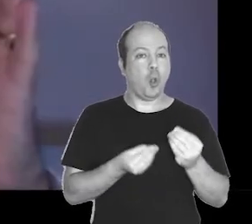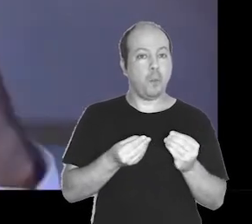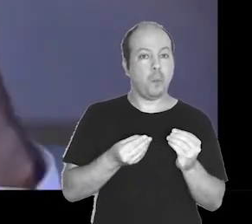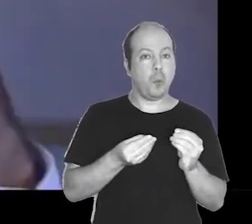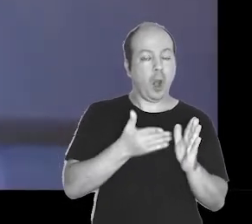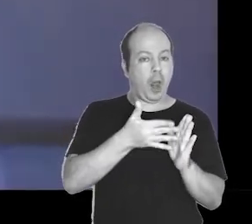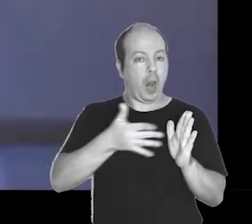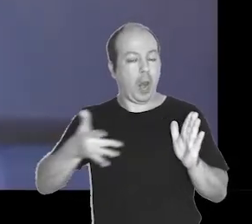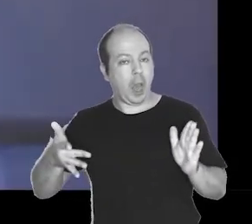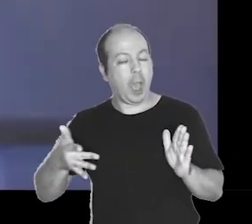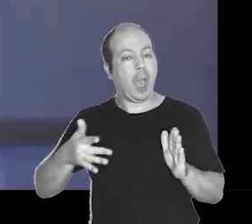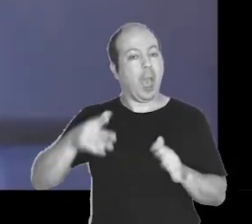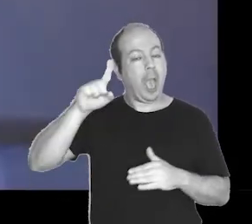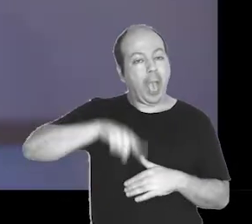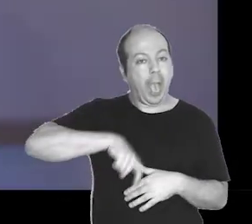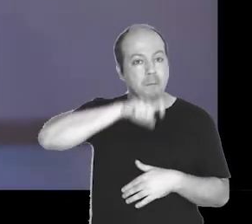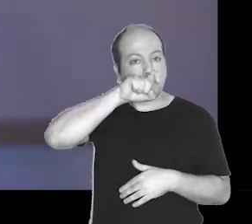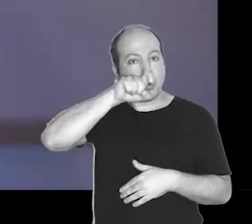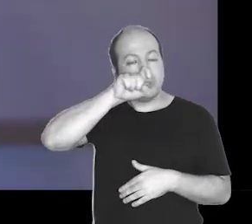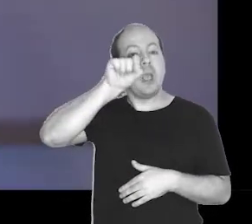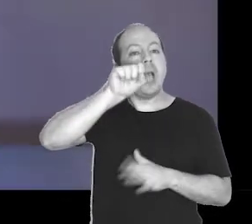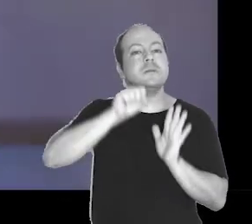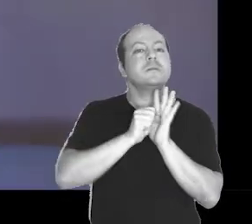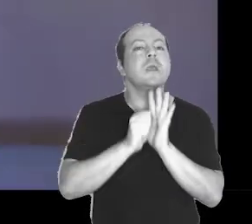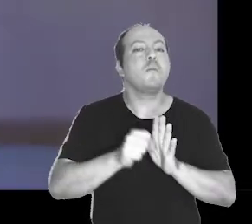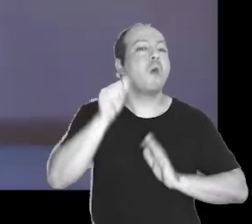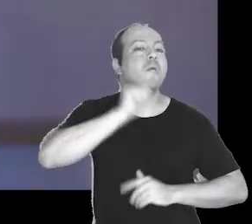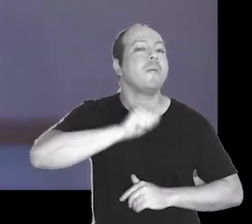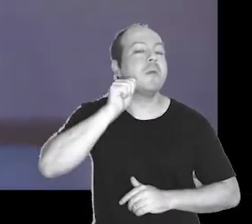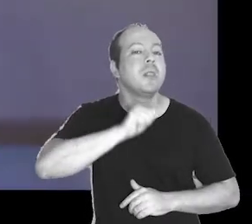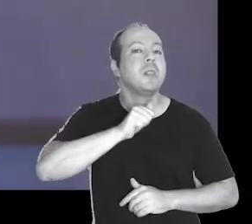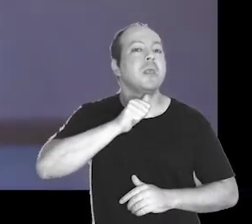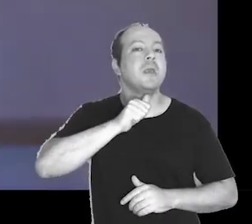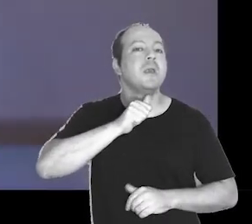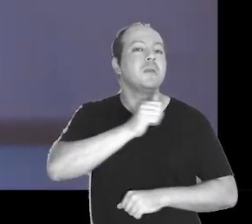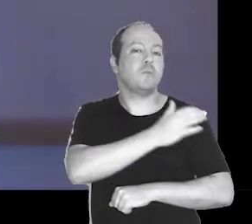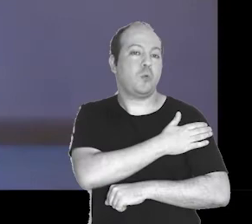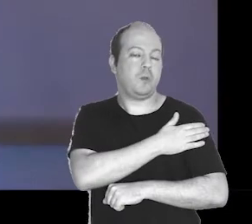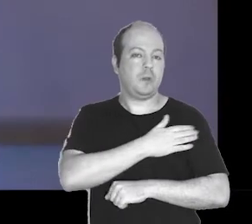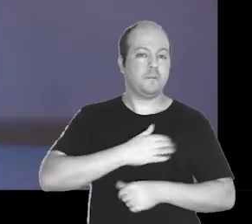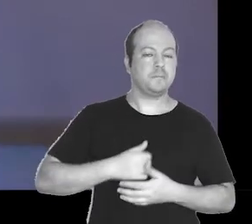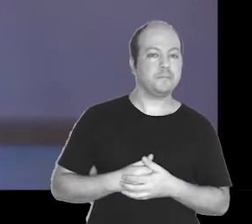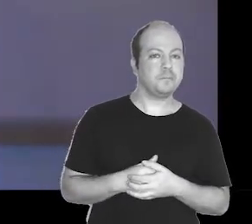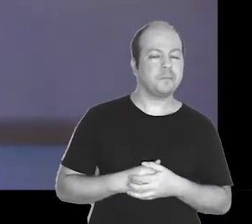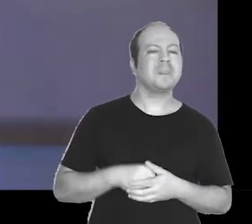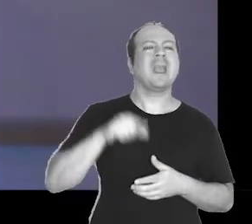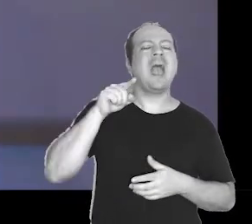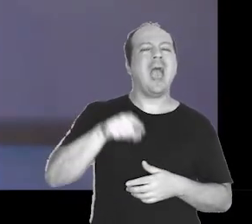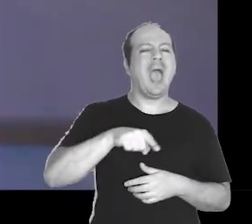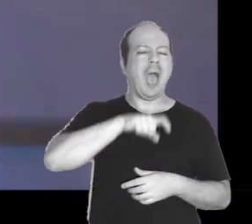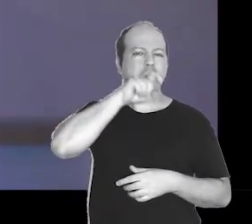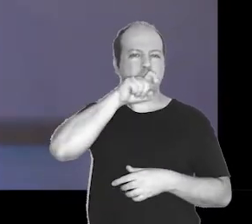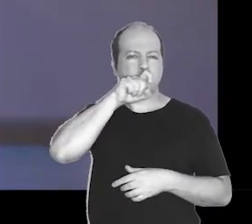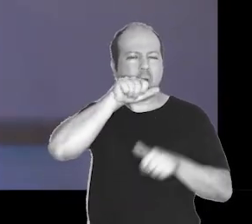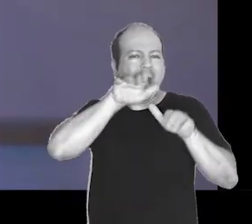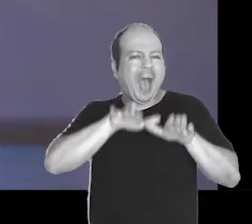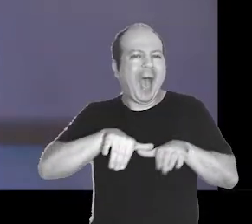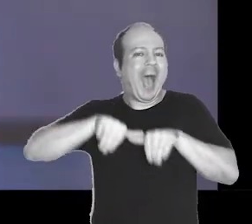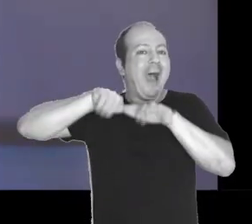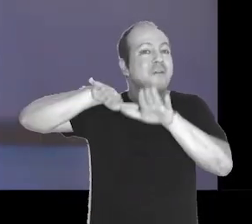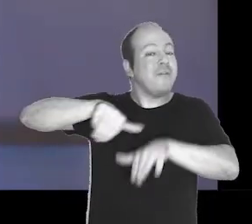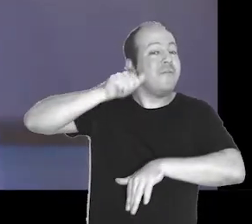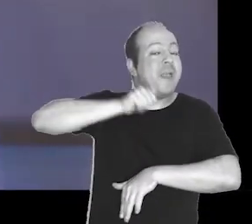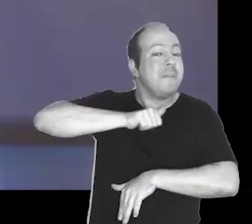como símbolo do feminino. Nela, o abutre é uma ave apenas